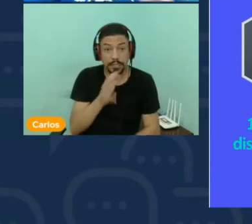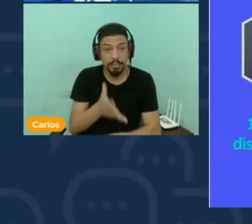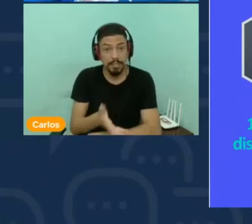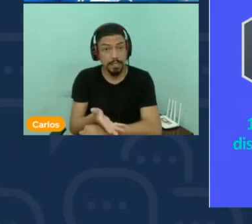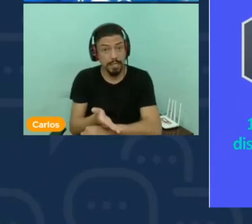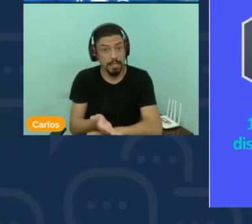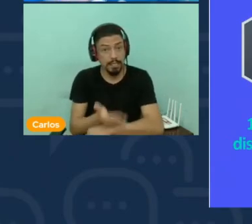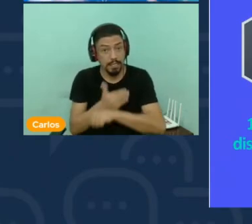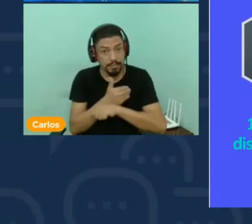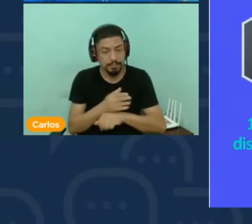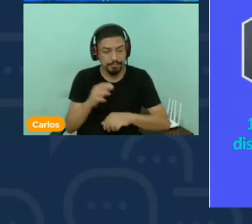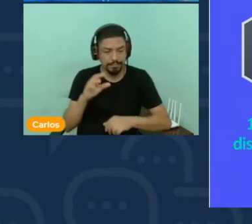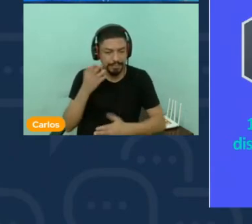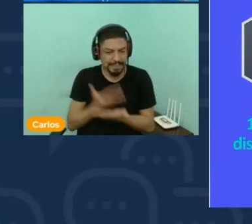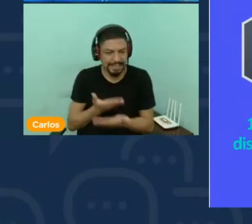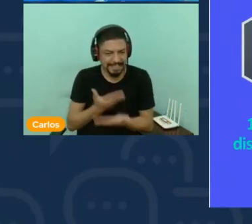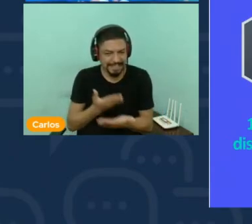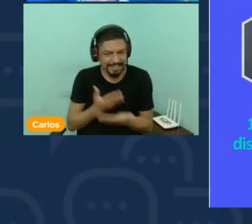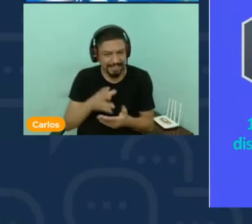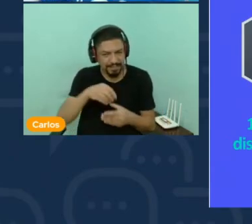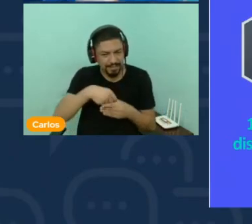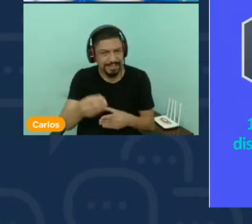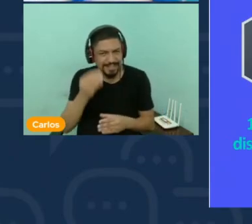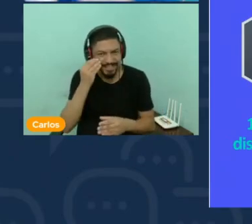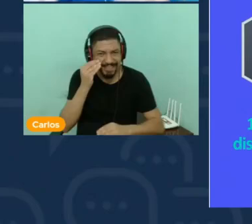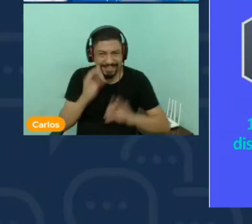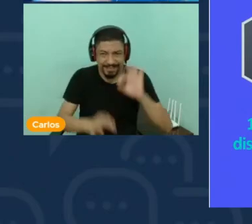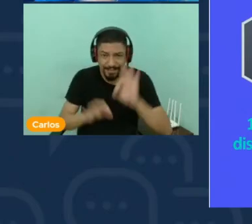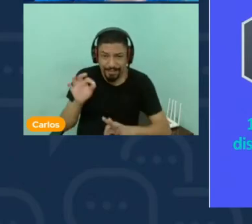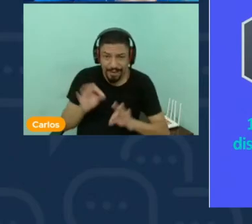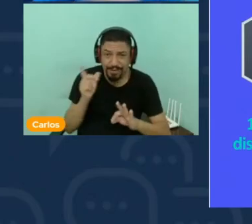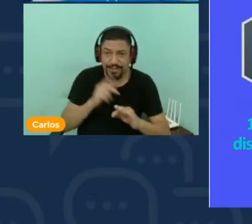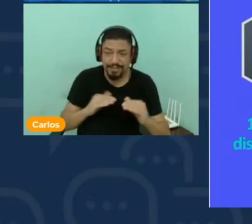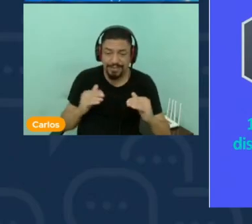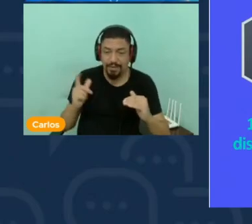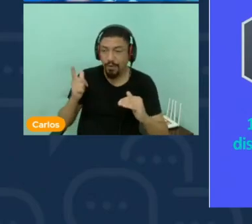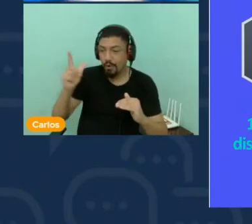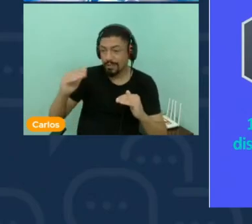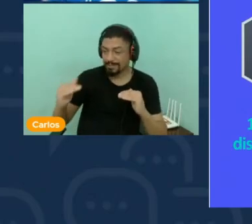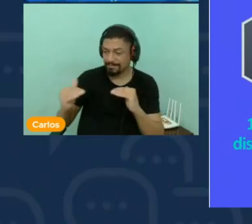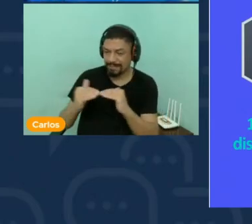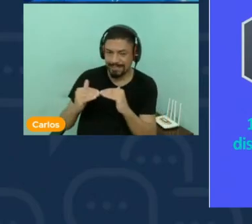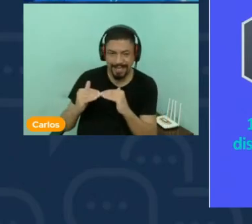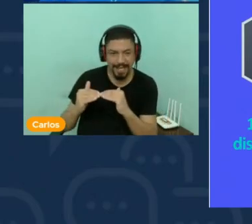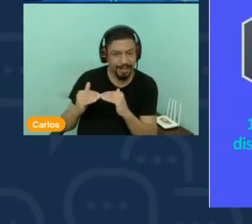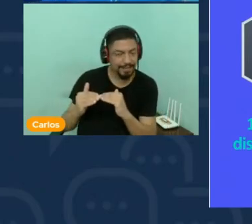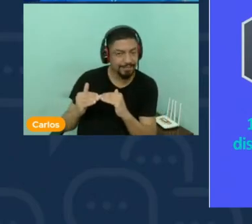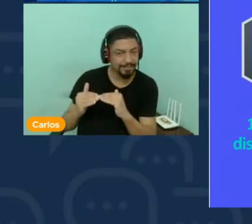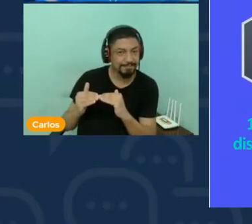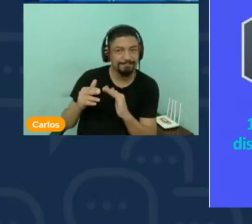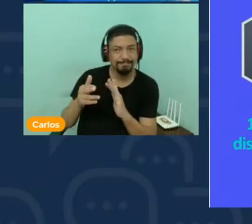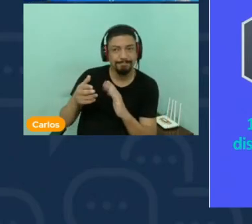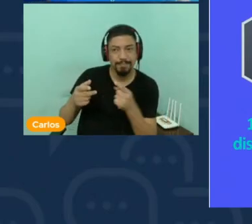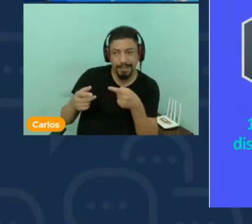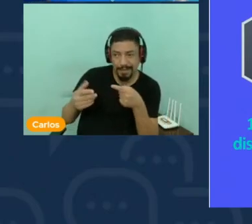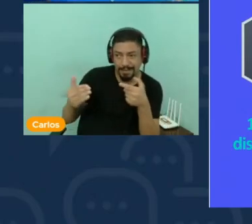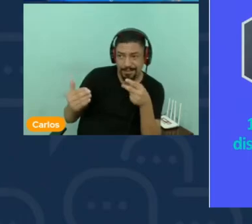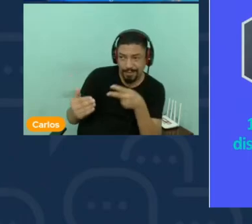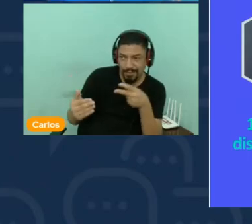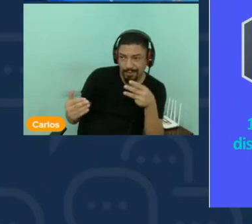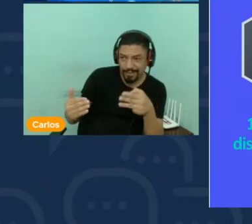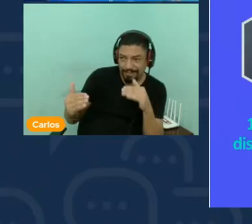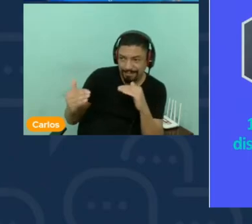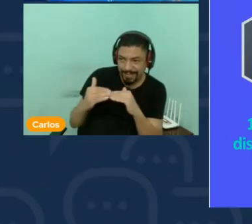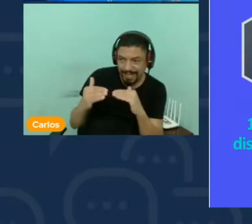conteúdo, se prepara, faz o teste, se você empatar com alguém em diversos critérios, esse é o último